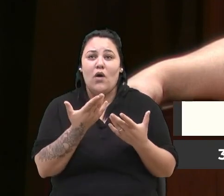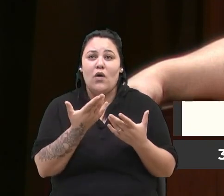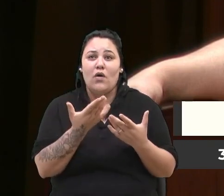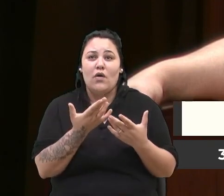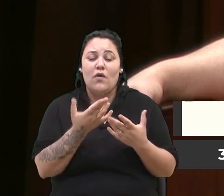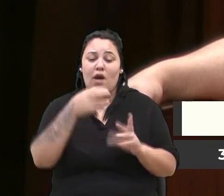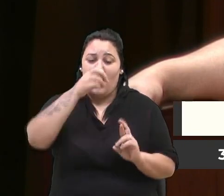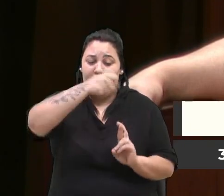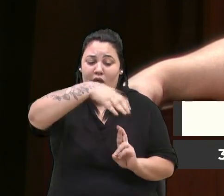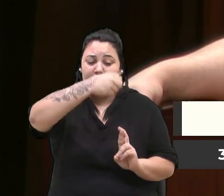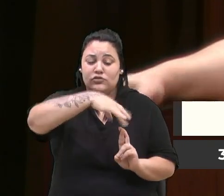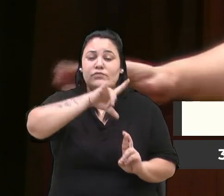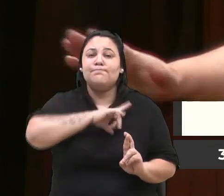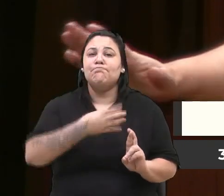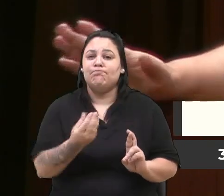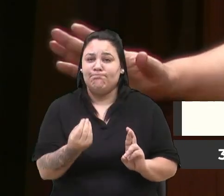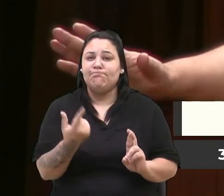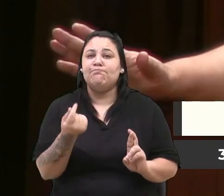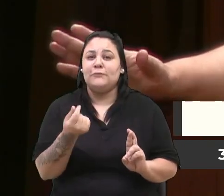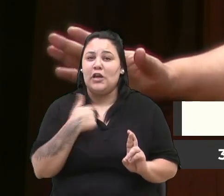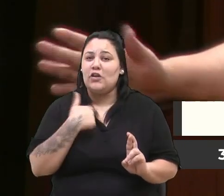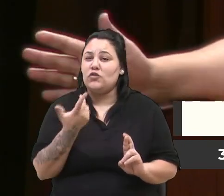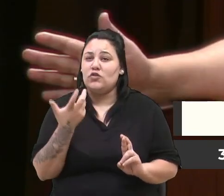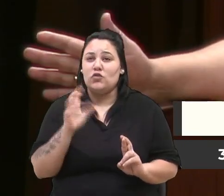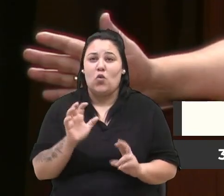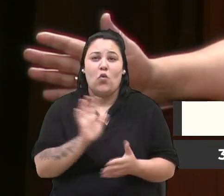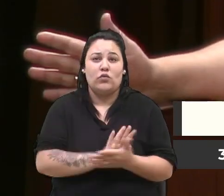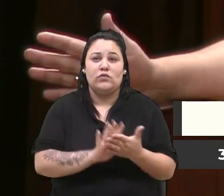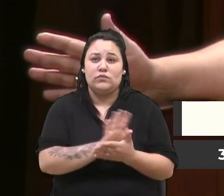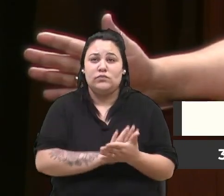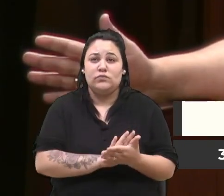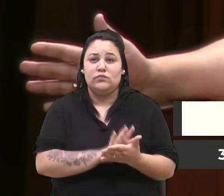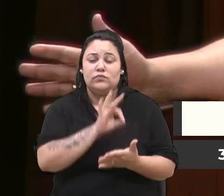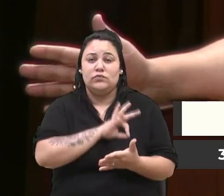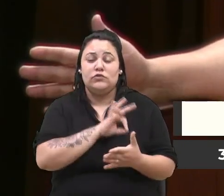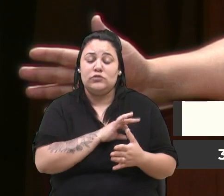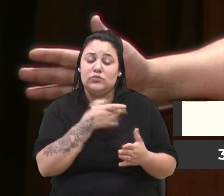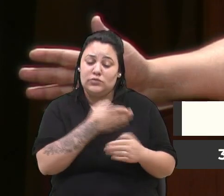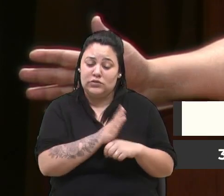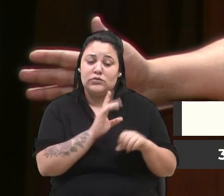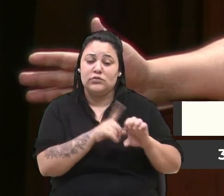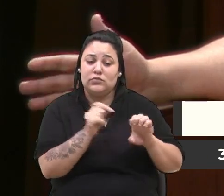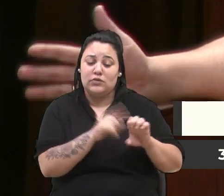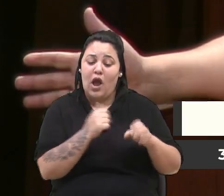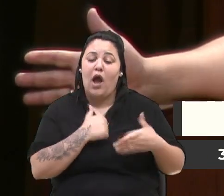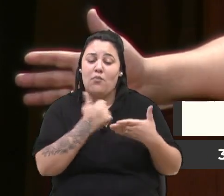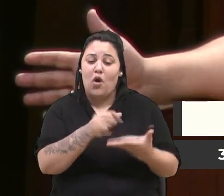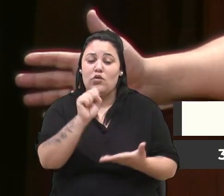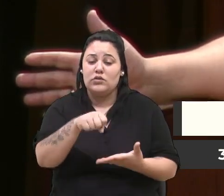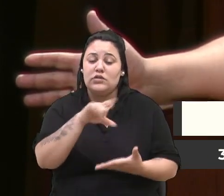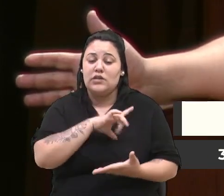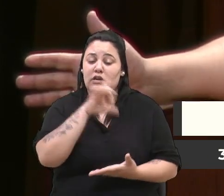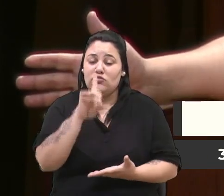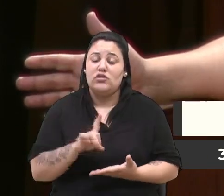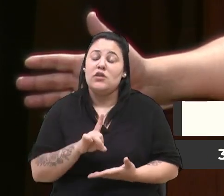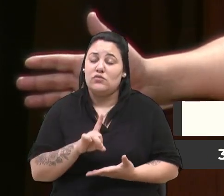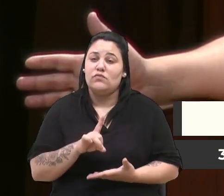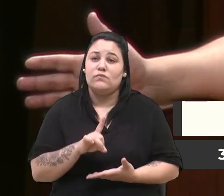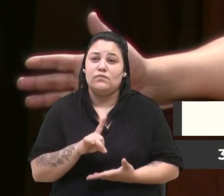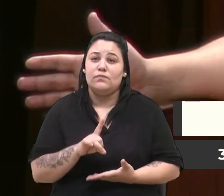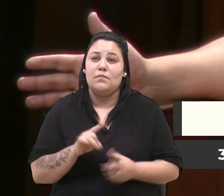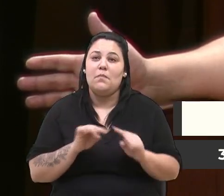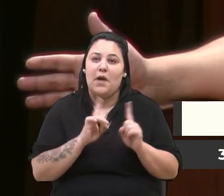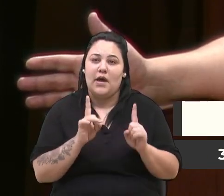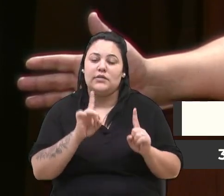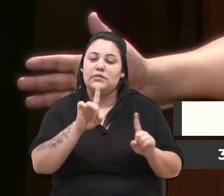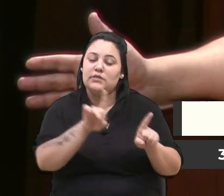Eu não sou contra ninguém a ganhar dinheiro, nós somos do empreendedorismo, né? Defendemos. Eles têm todo esse direito, mas também eles têm o